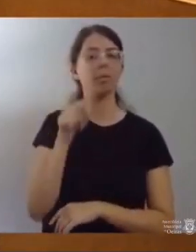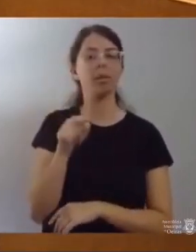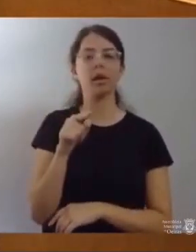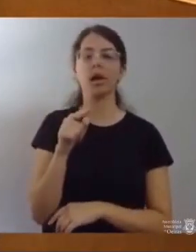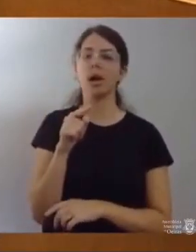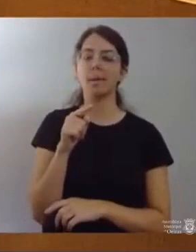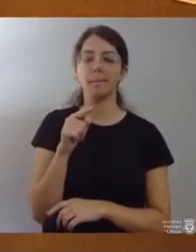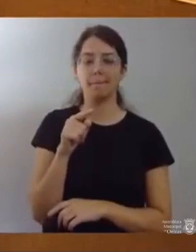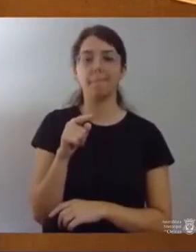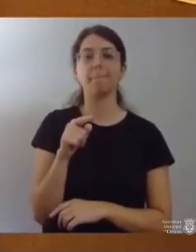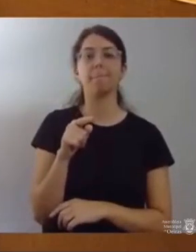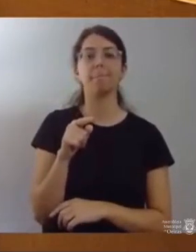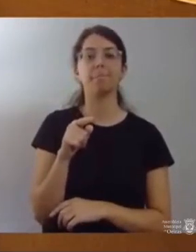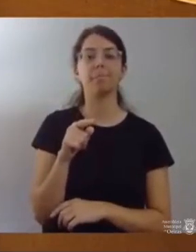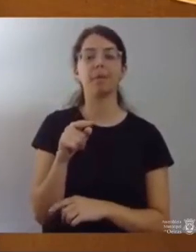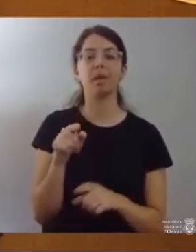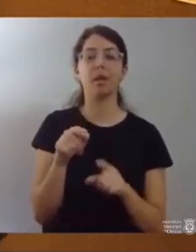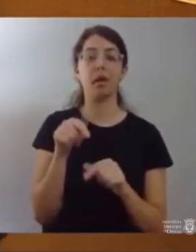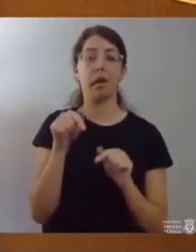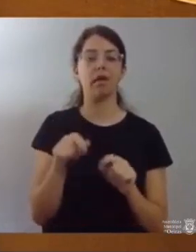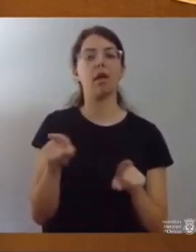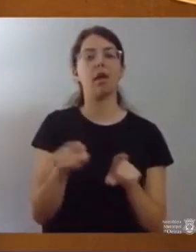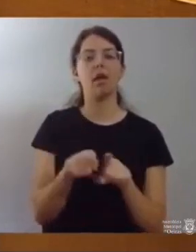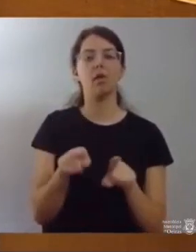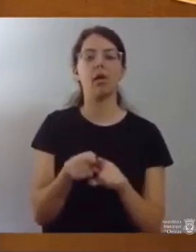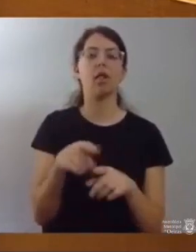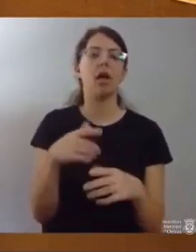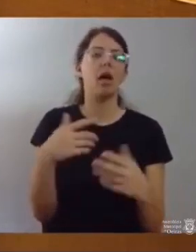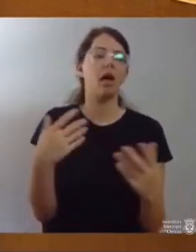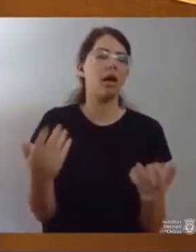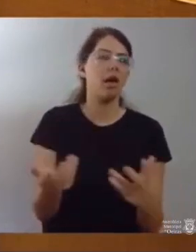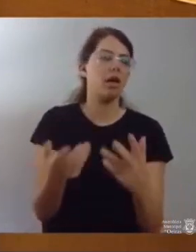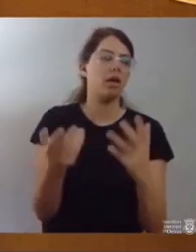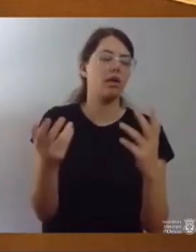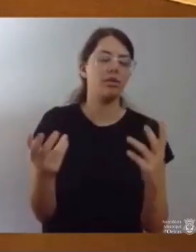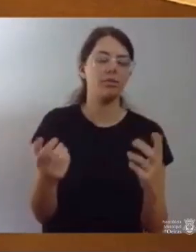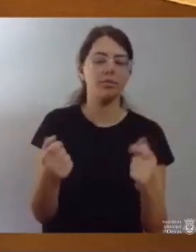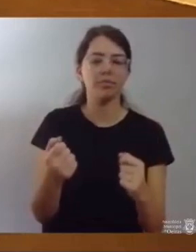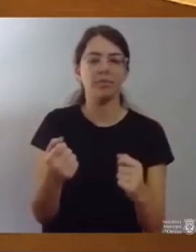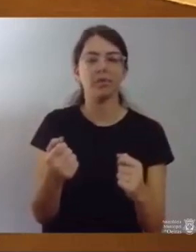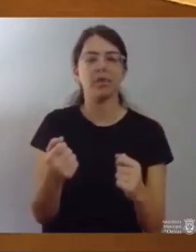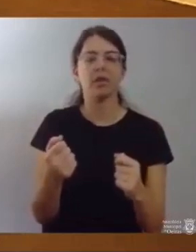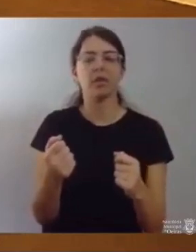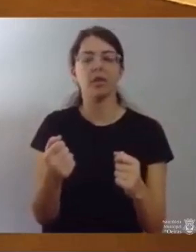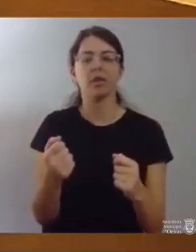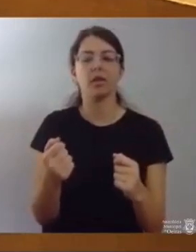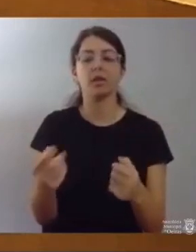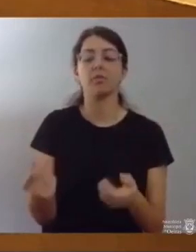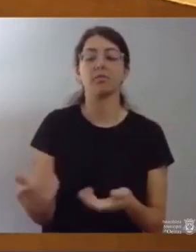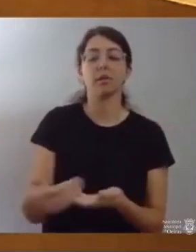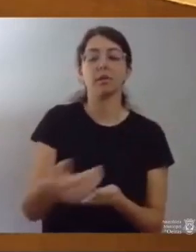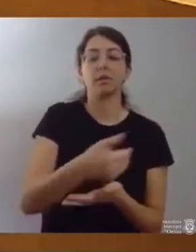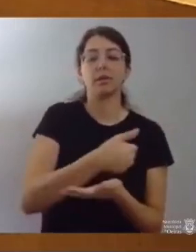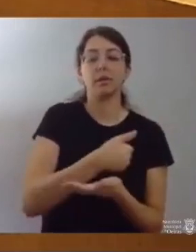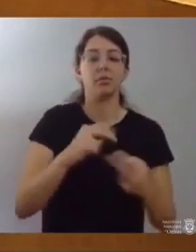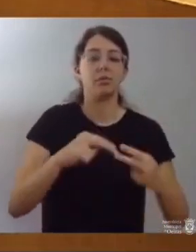sistematicamente apontada aqui como a grande causa para a discrepância nas receitas dos municípios,